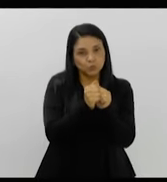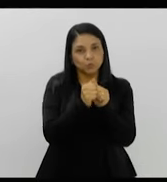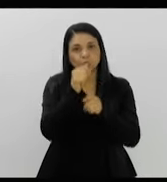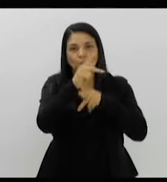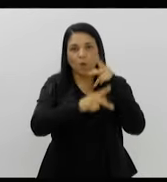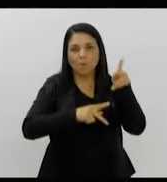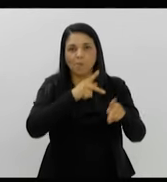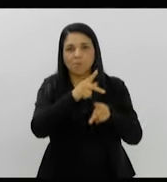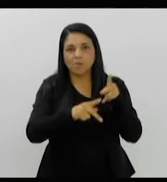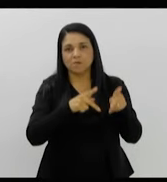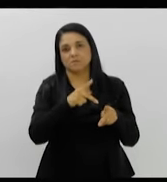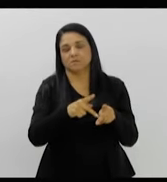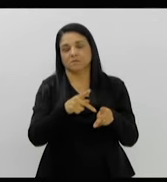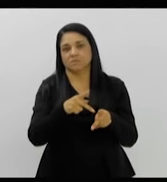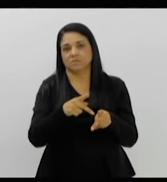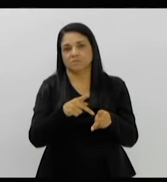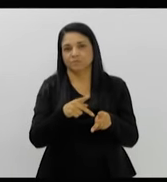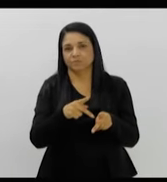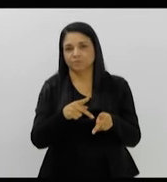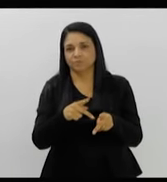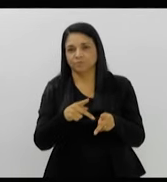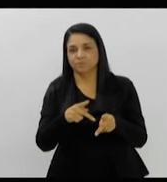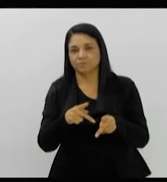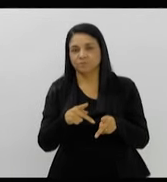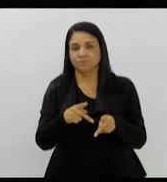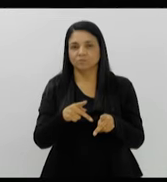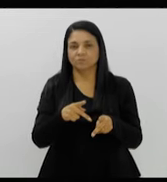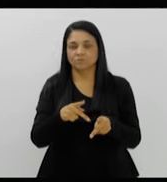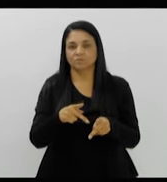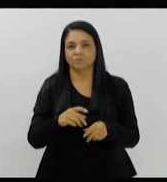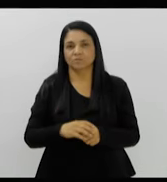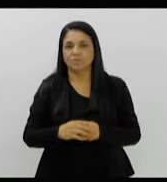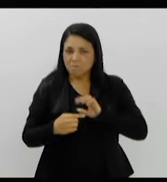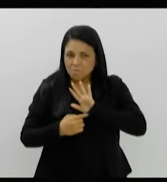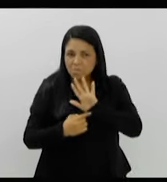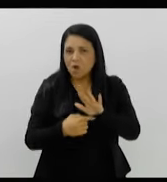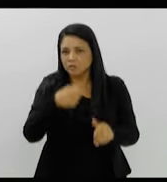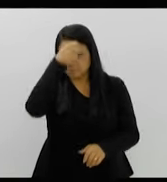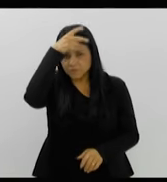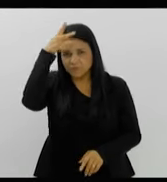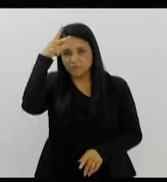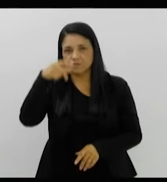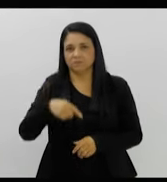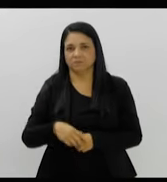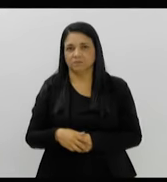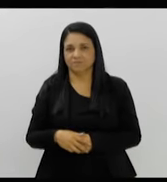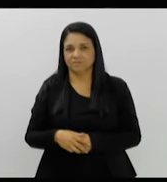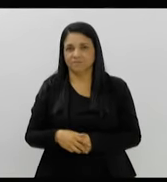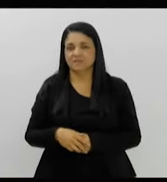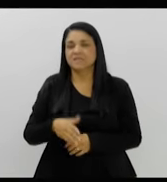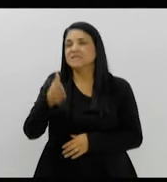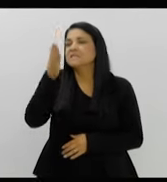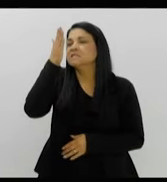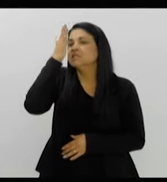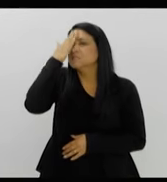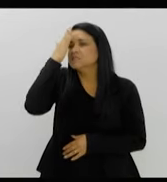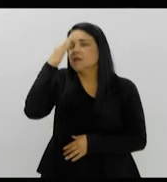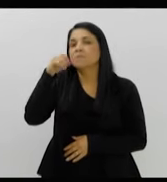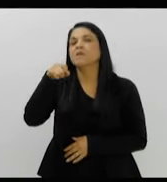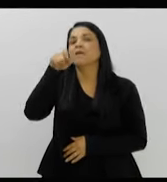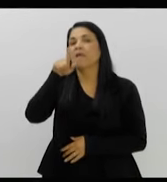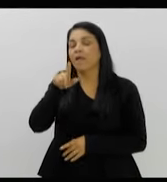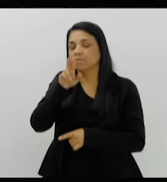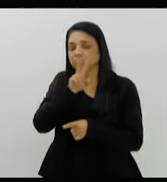de bem Eduardo meus irmãos sabe quem está sendo